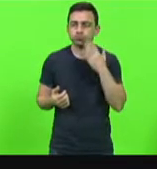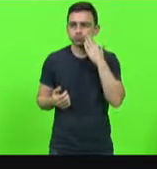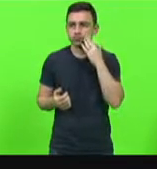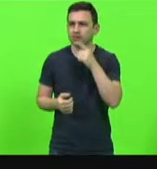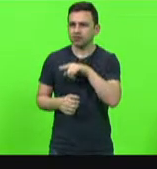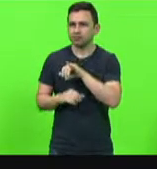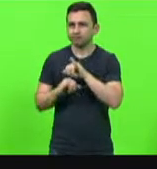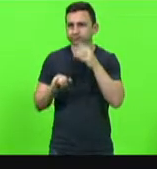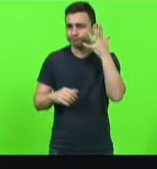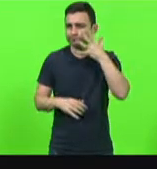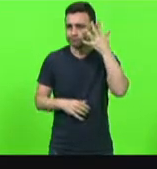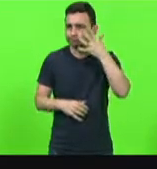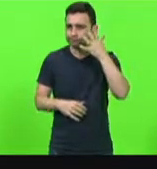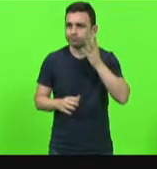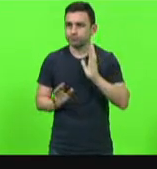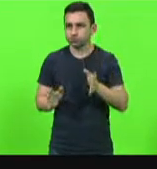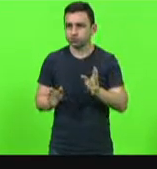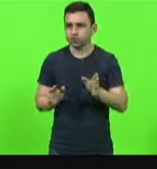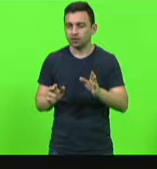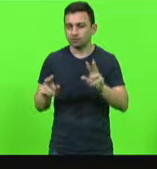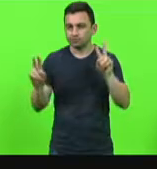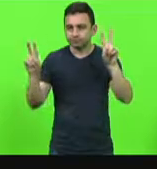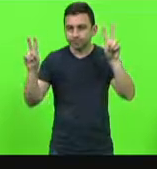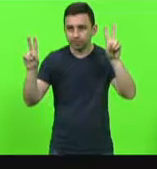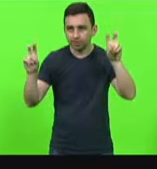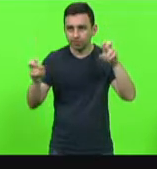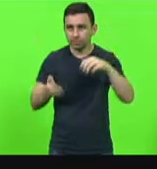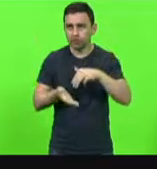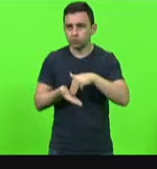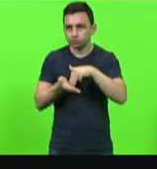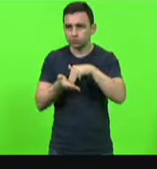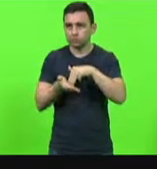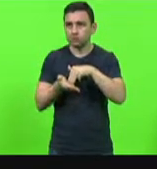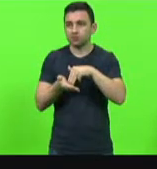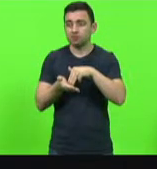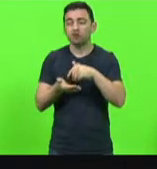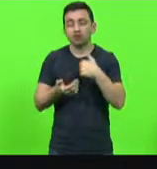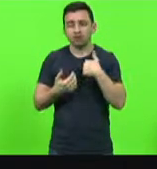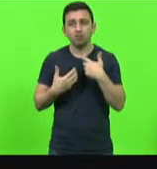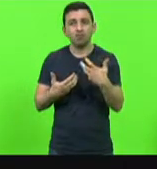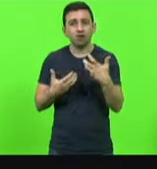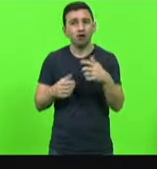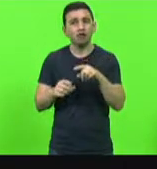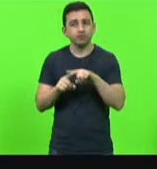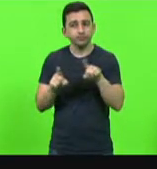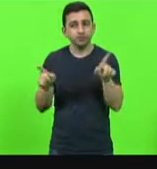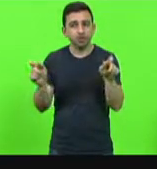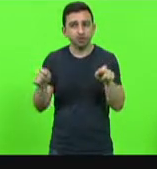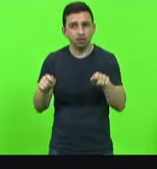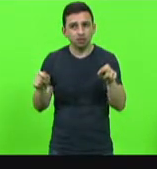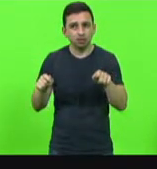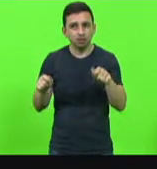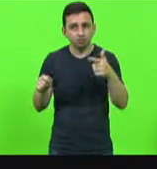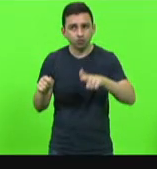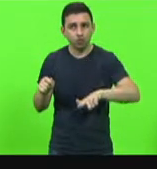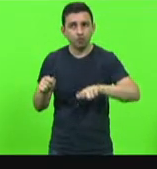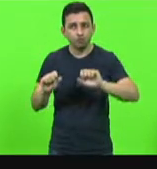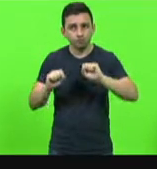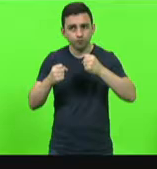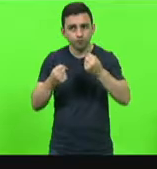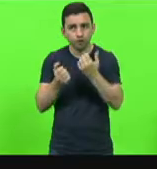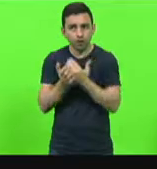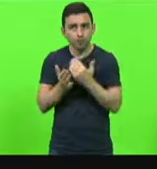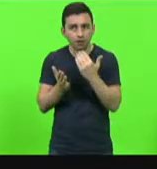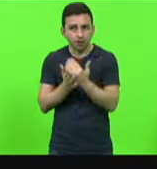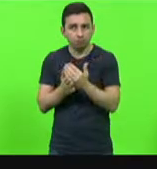manifestação em relação a essa moção, mas eu gostaria, se Vossa Excelência pudesse dar mais um reforço na argumentação, que